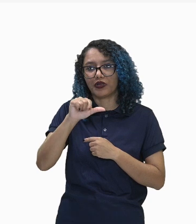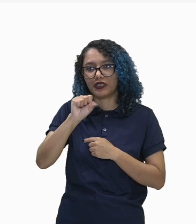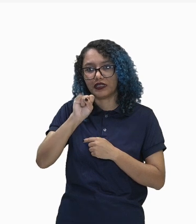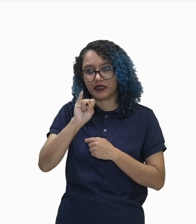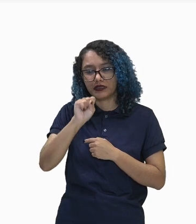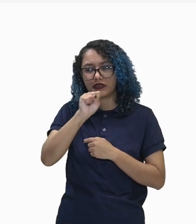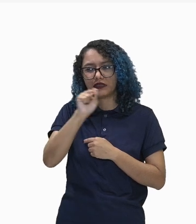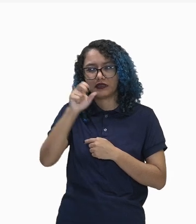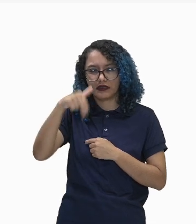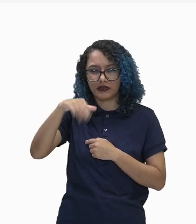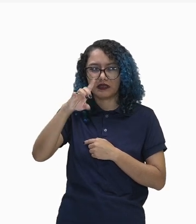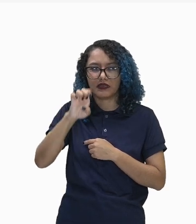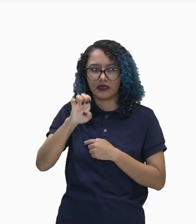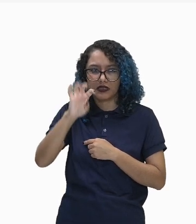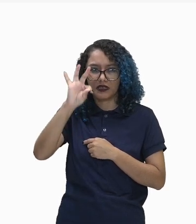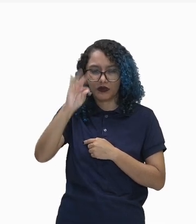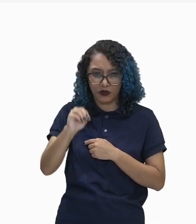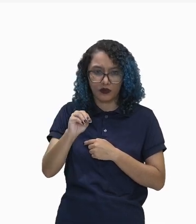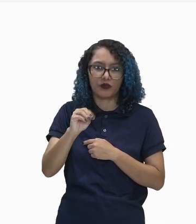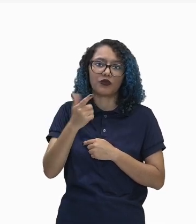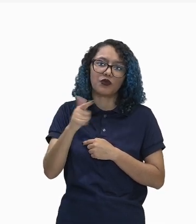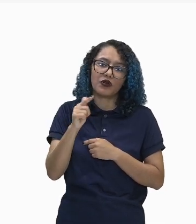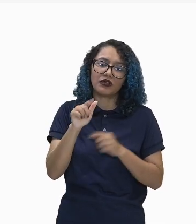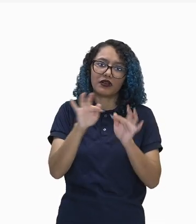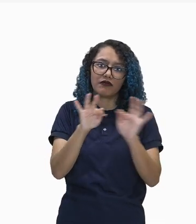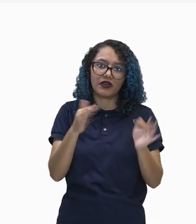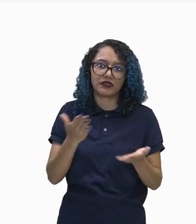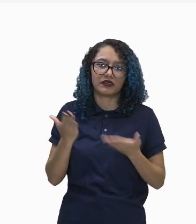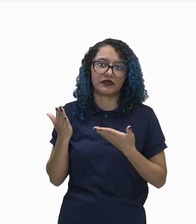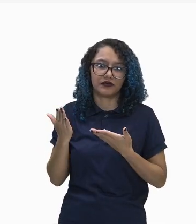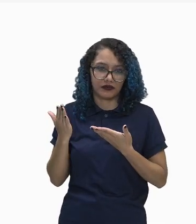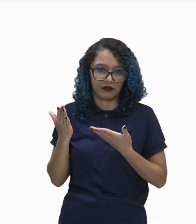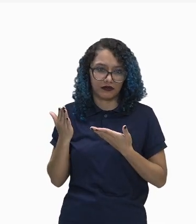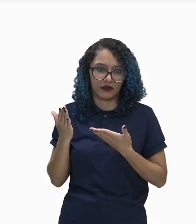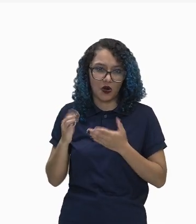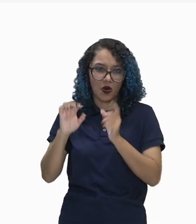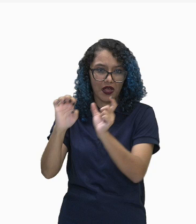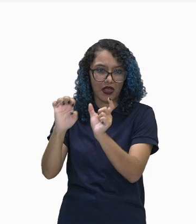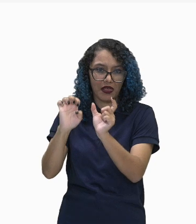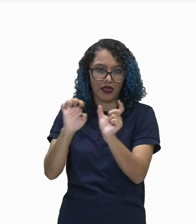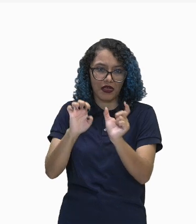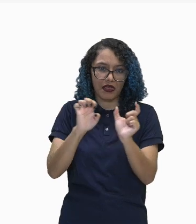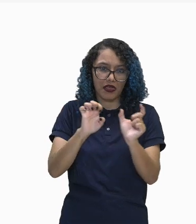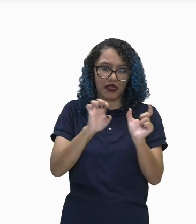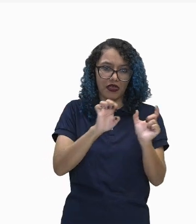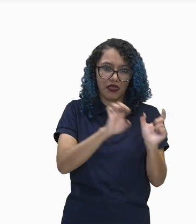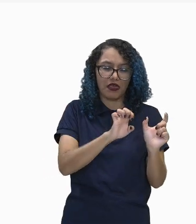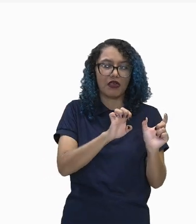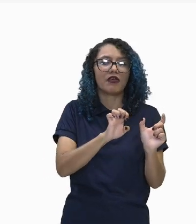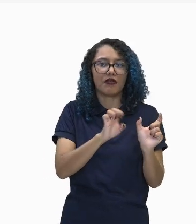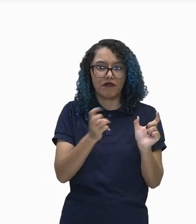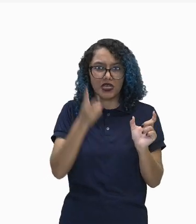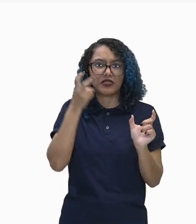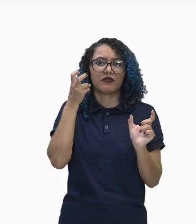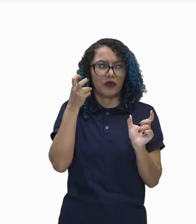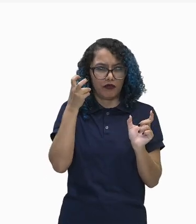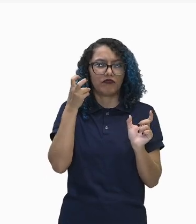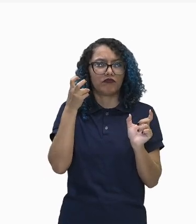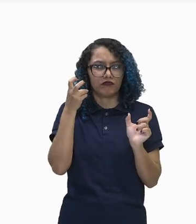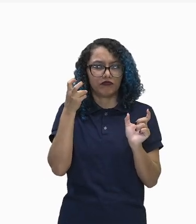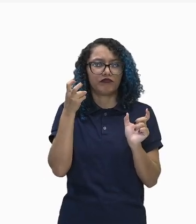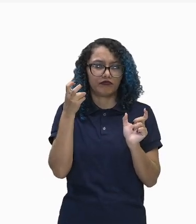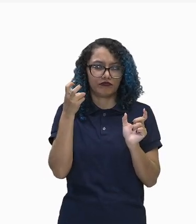e ri, e canta, e dança, e vive intensamente. Ok? Então você percebe que há